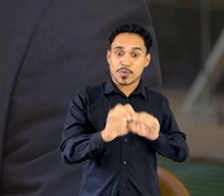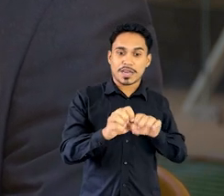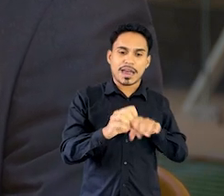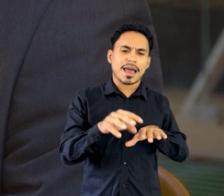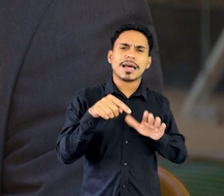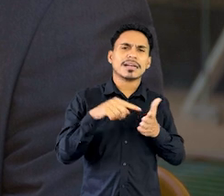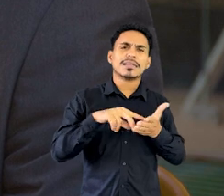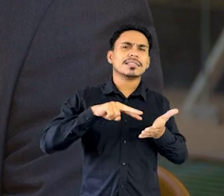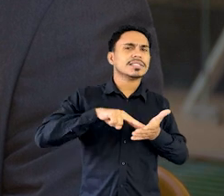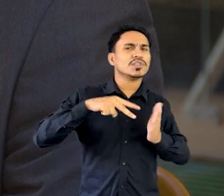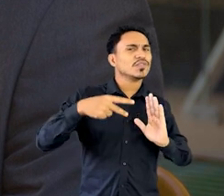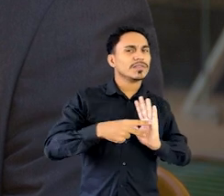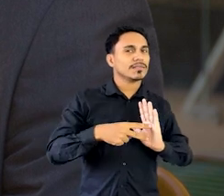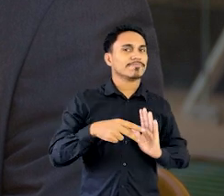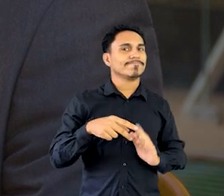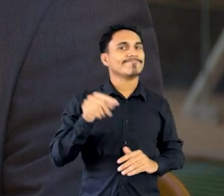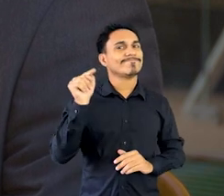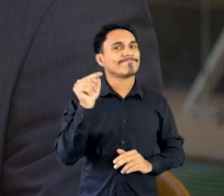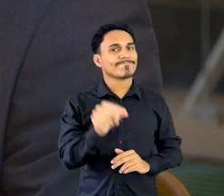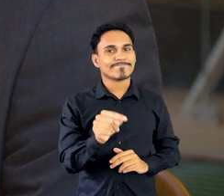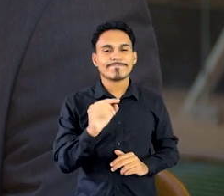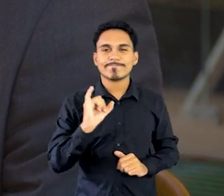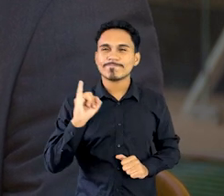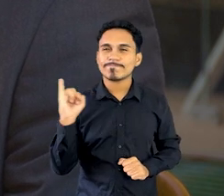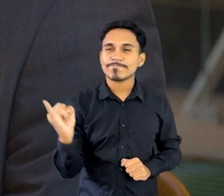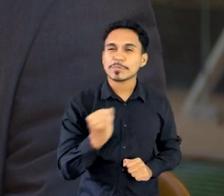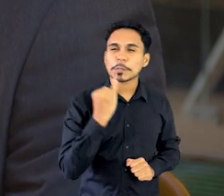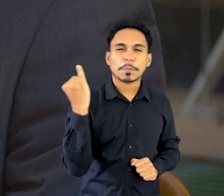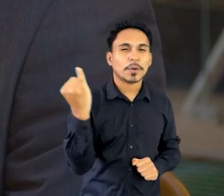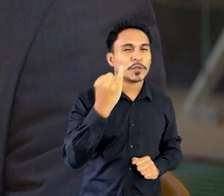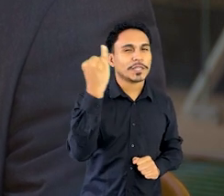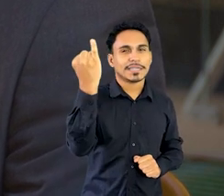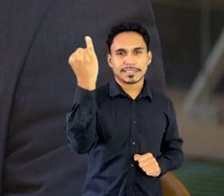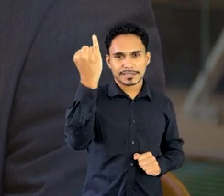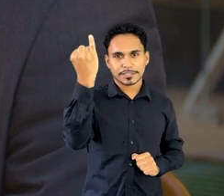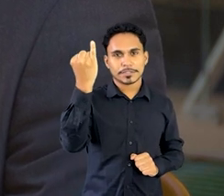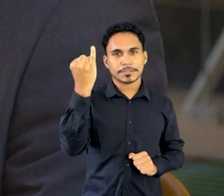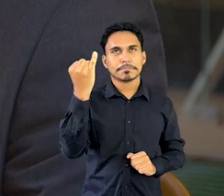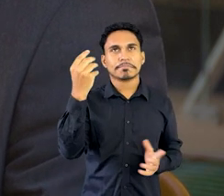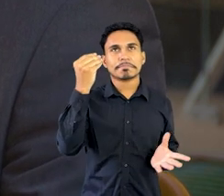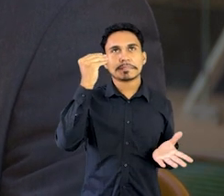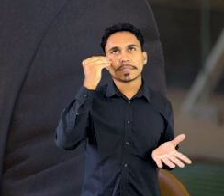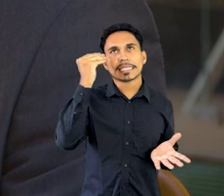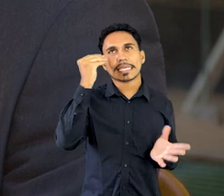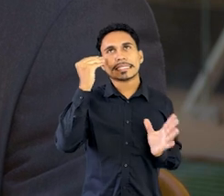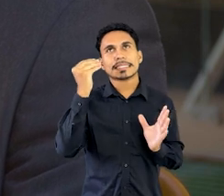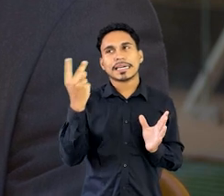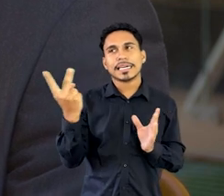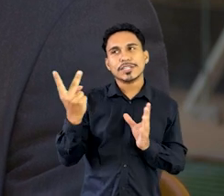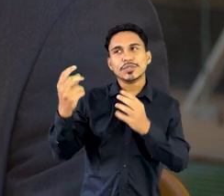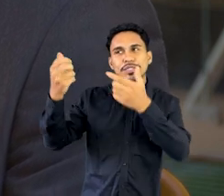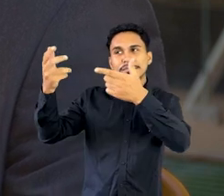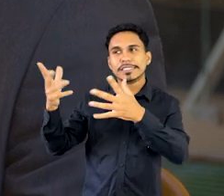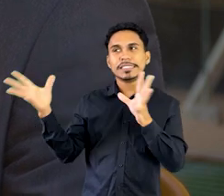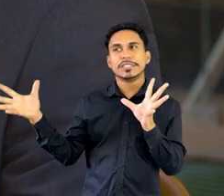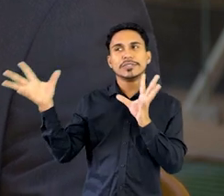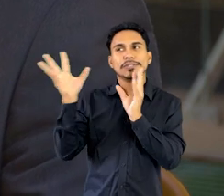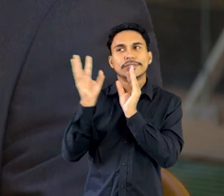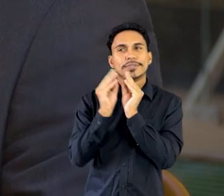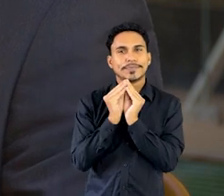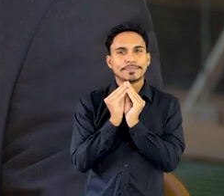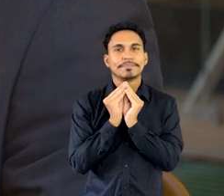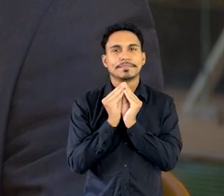específico a gente tá falando de algo aqui que é muito importante que eu vou me atrever a tentar sumarizar aquilo que Fernanda e